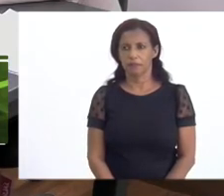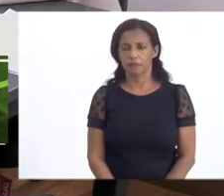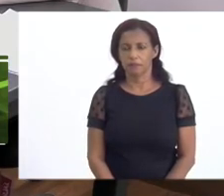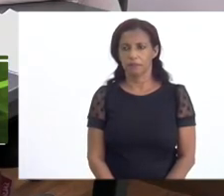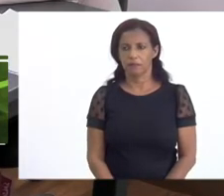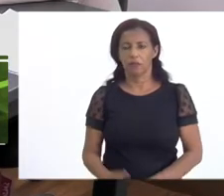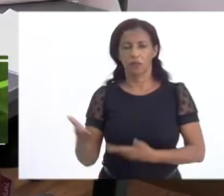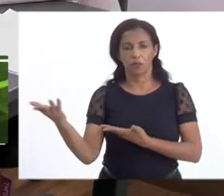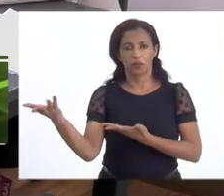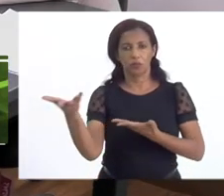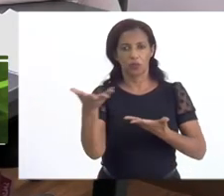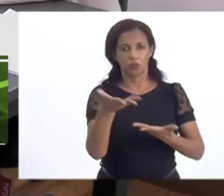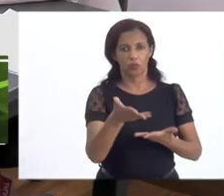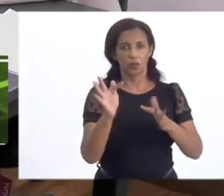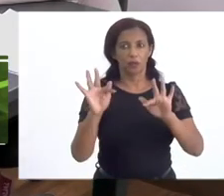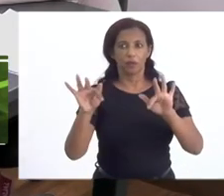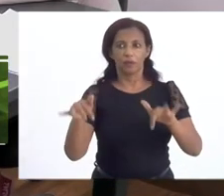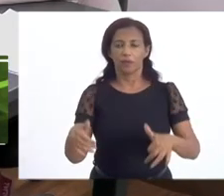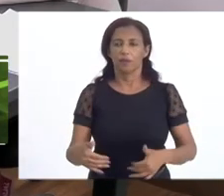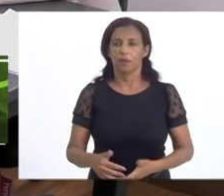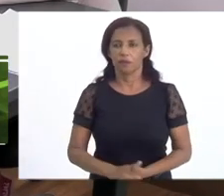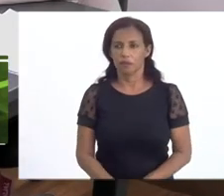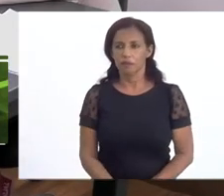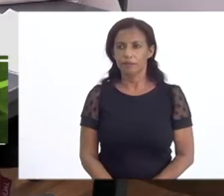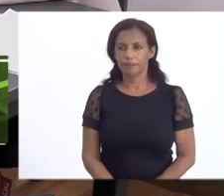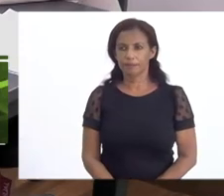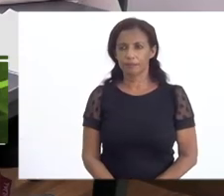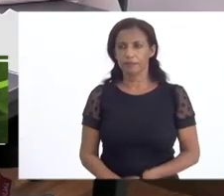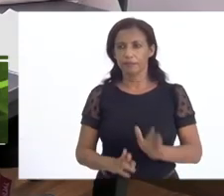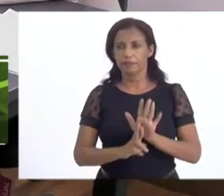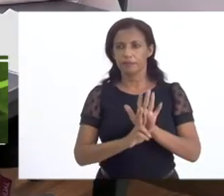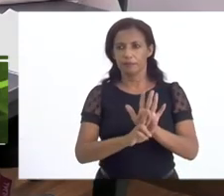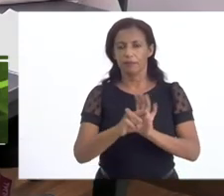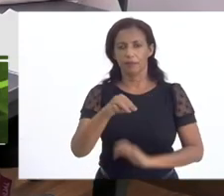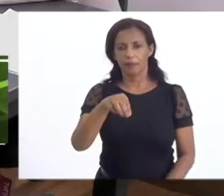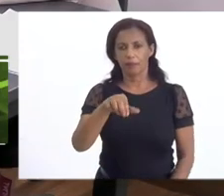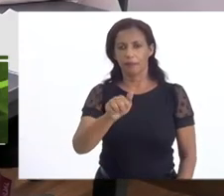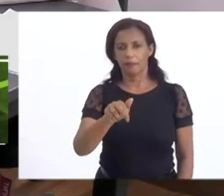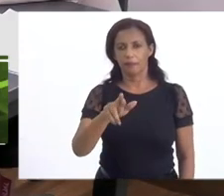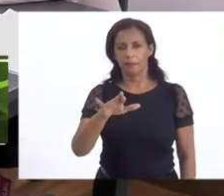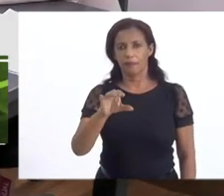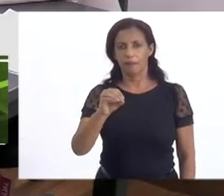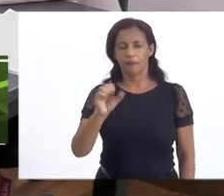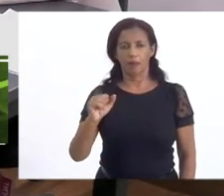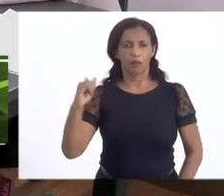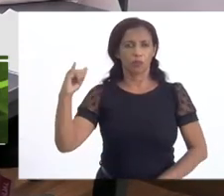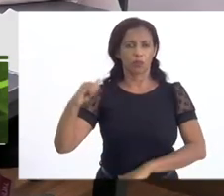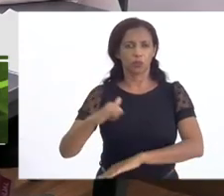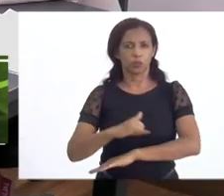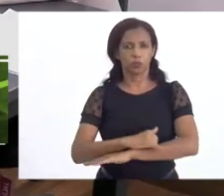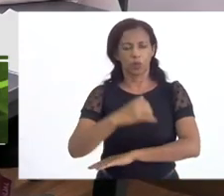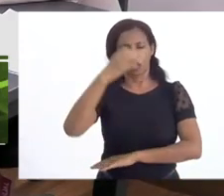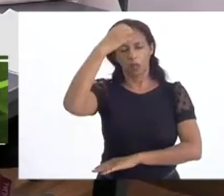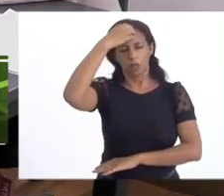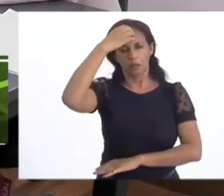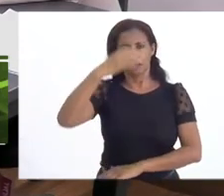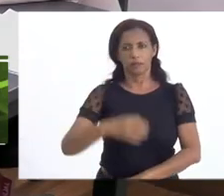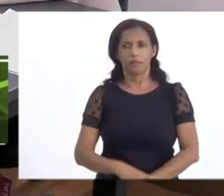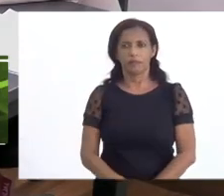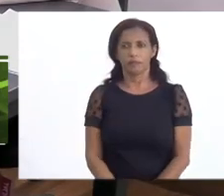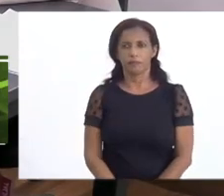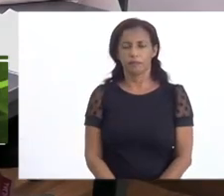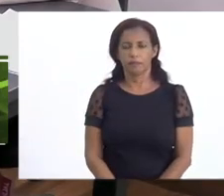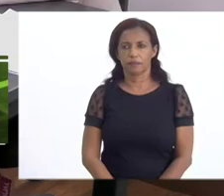Vou passar, então, as considerações finais ao representante Marcos Galvão, que é o representante do aeroporto de Angra dos Reis.